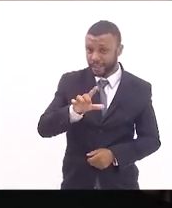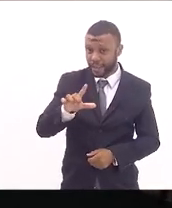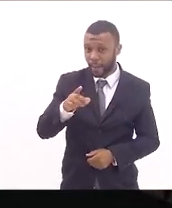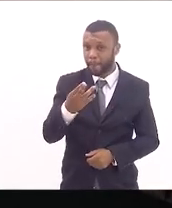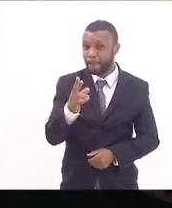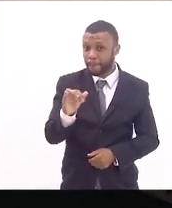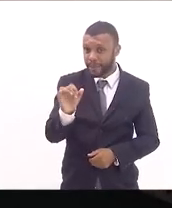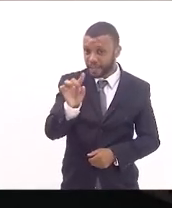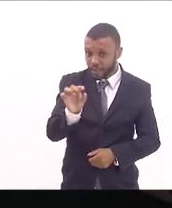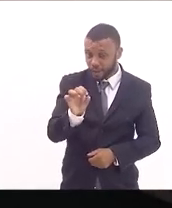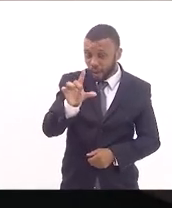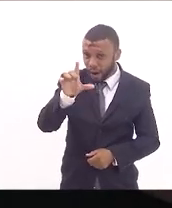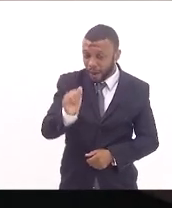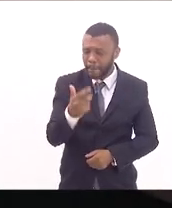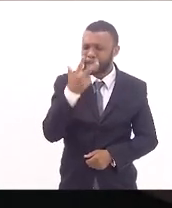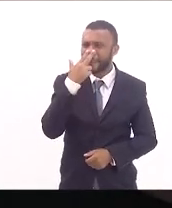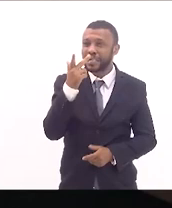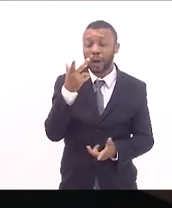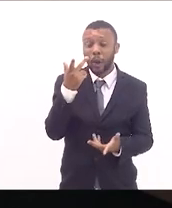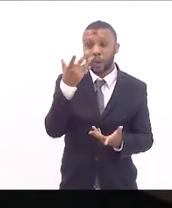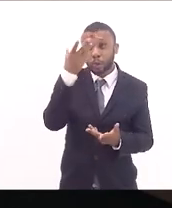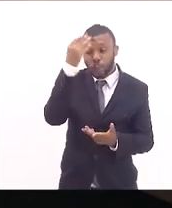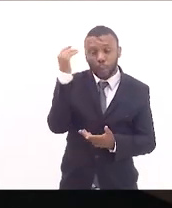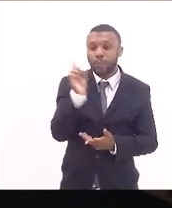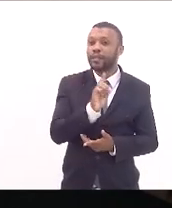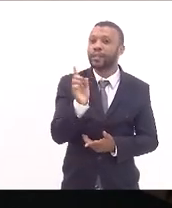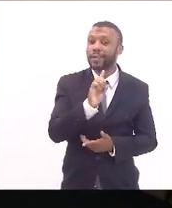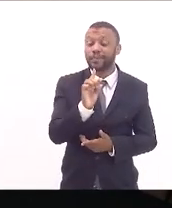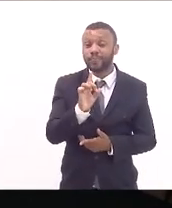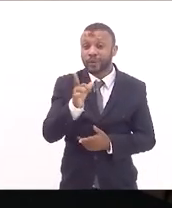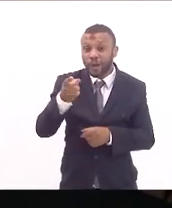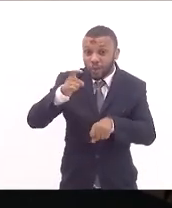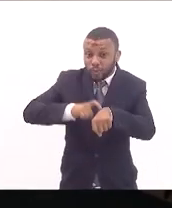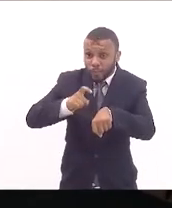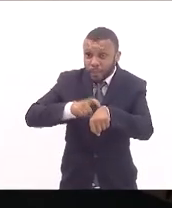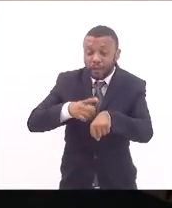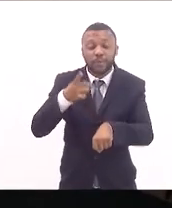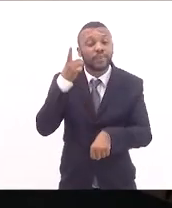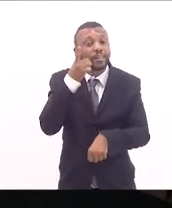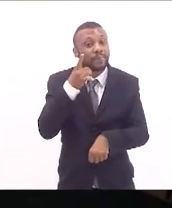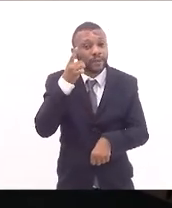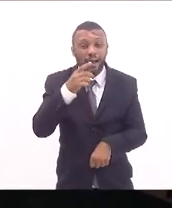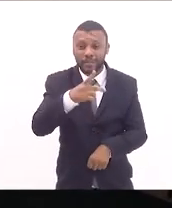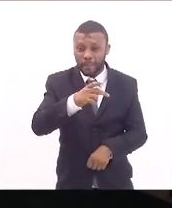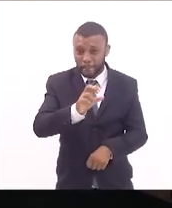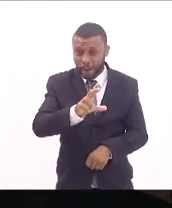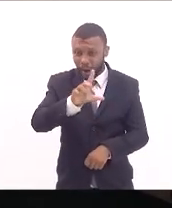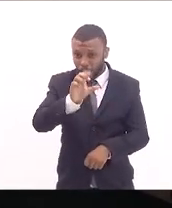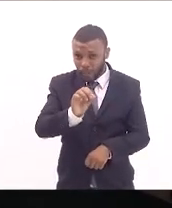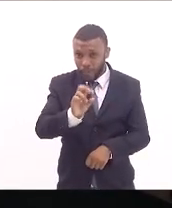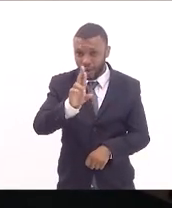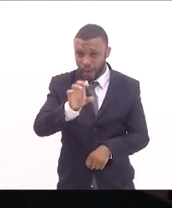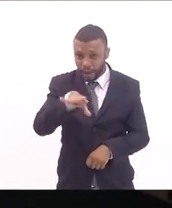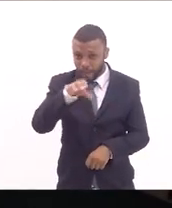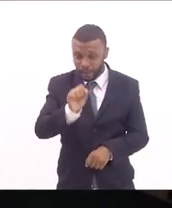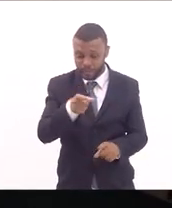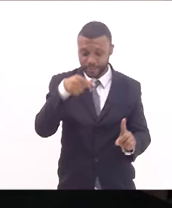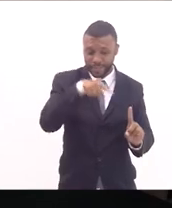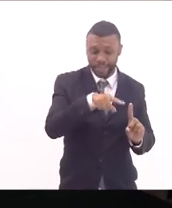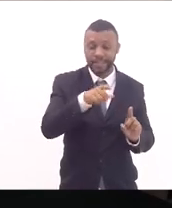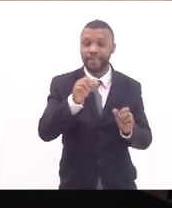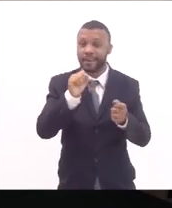salvo erro de memória quando o Deputado Paulo Ramos banda é pa do Paulo Ramos